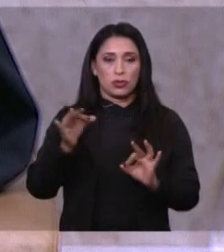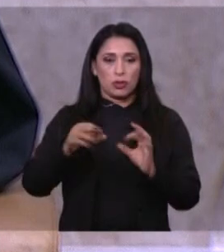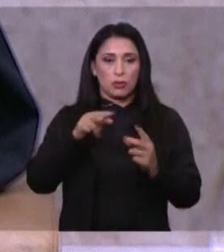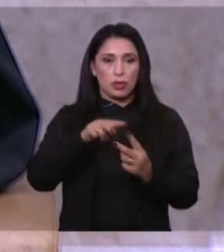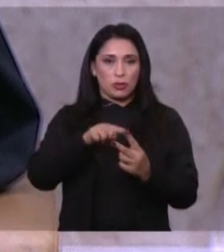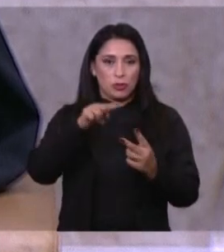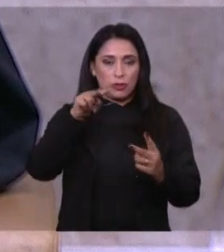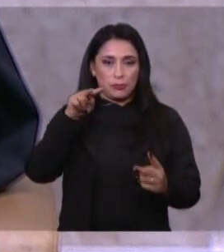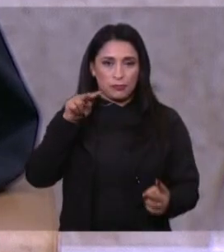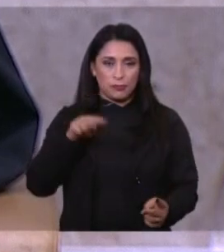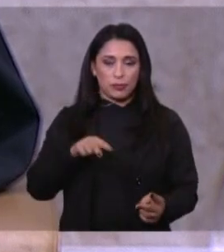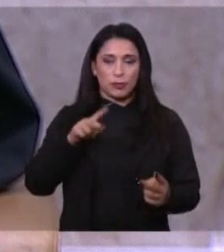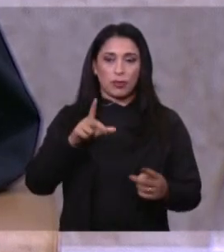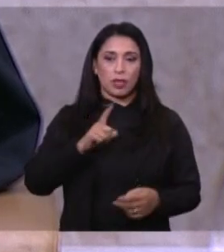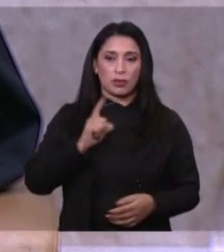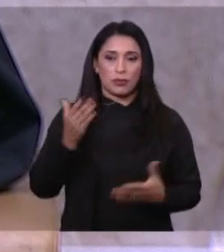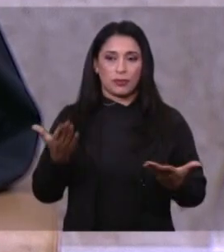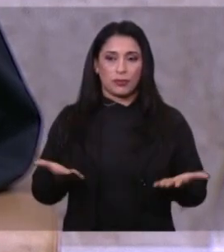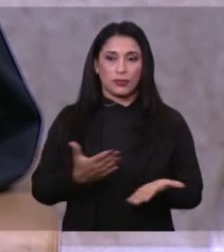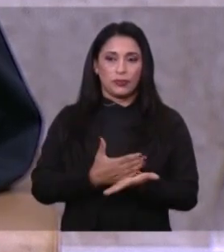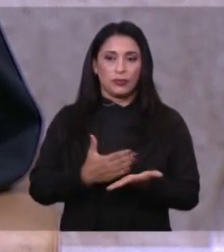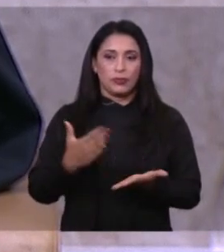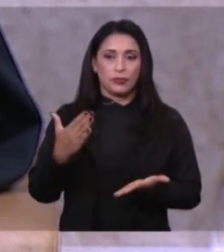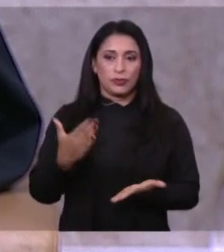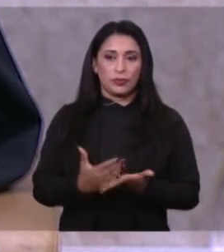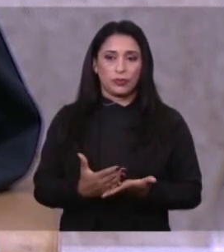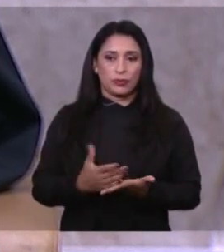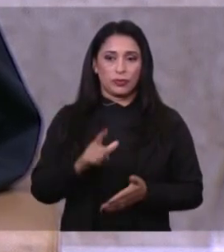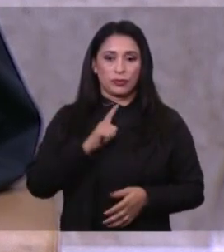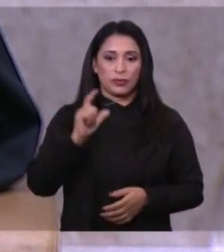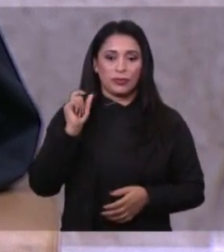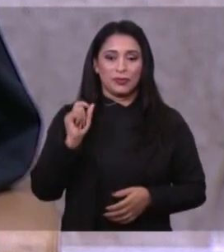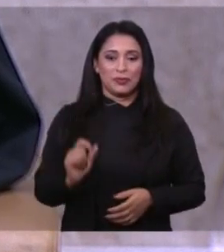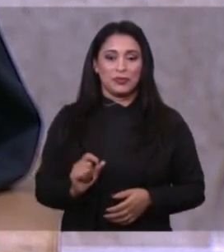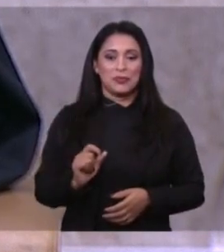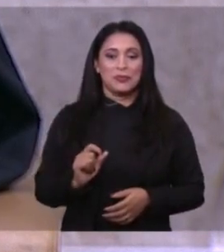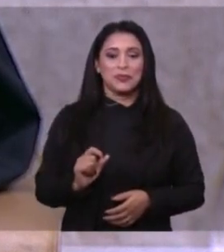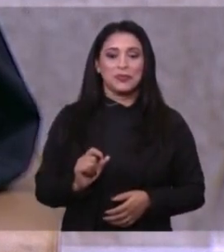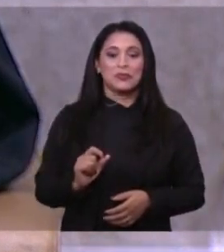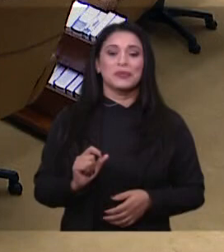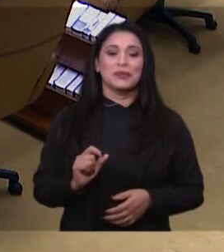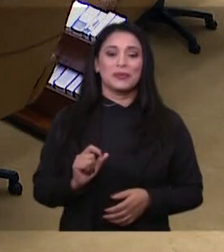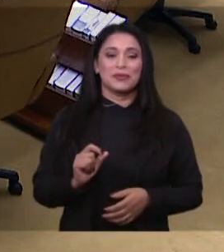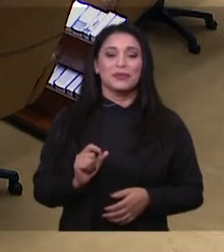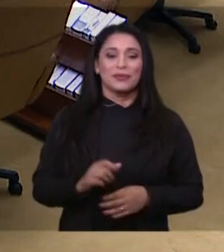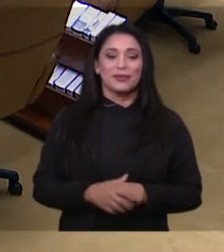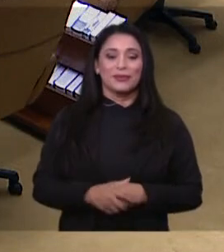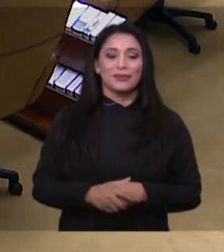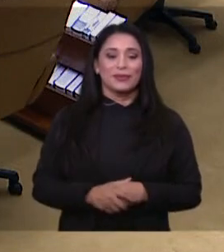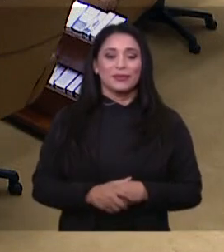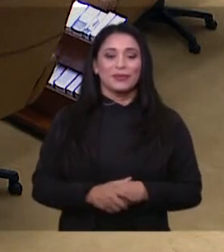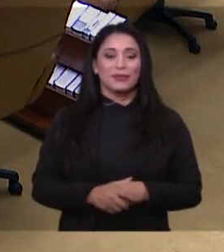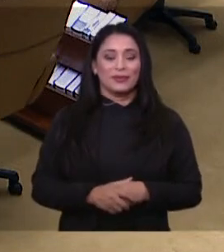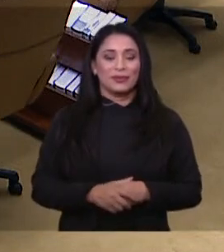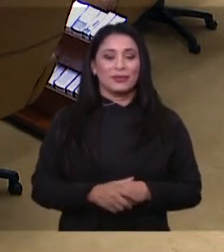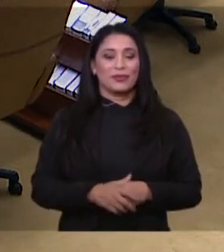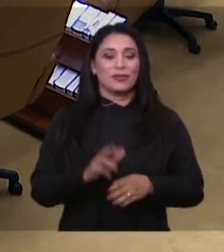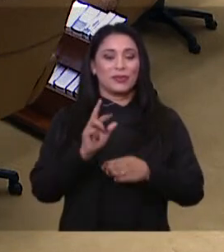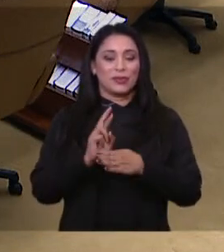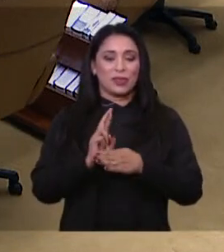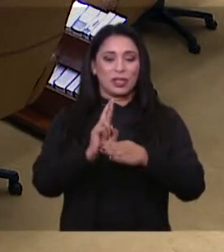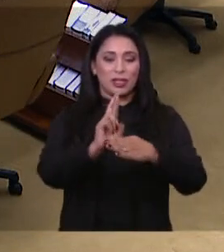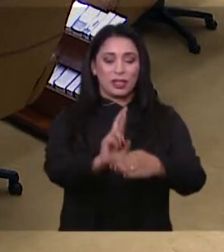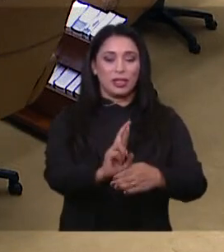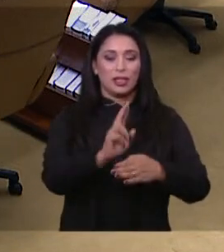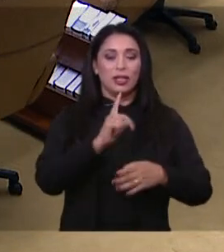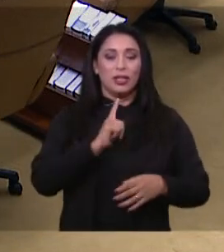E, dando início às sustentações orais, chamo a tribuna para falar pela requerente Associação